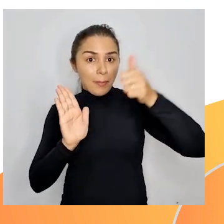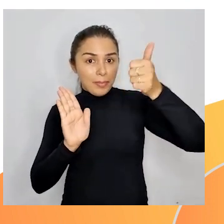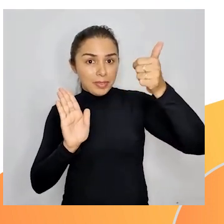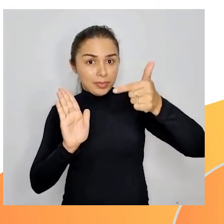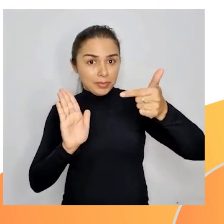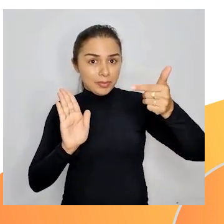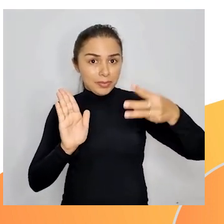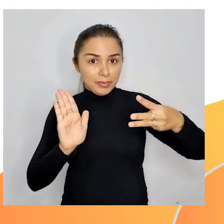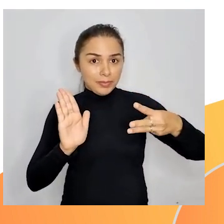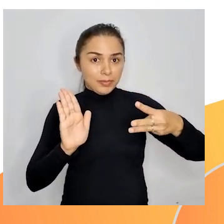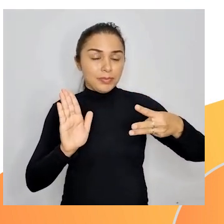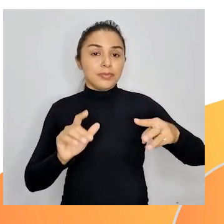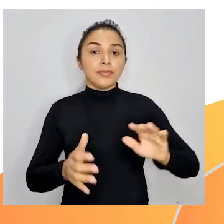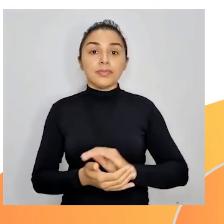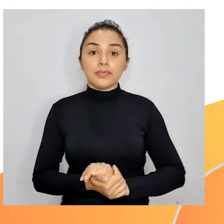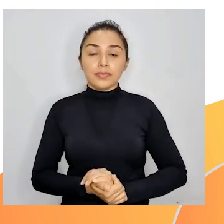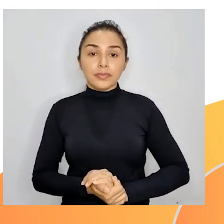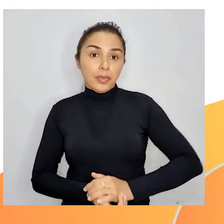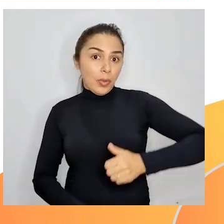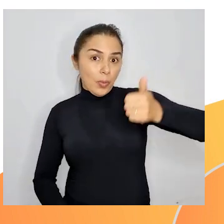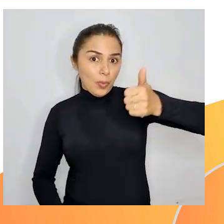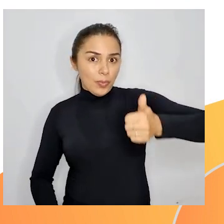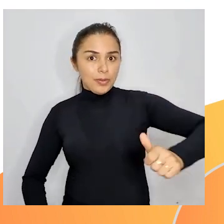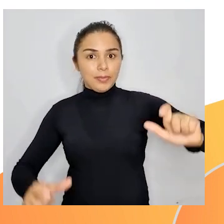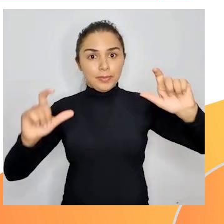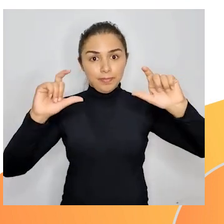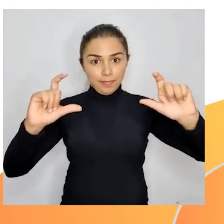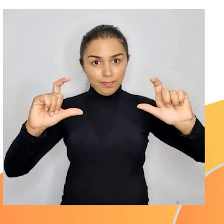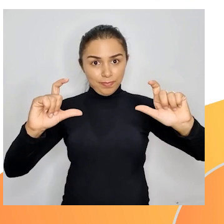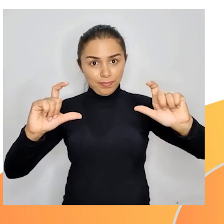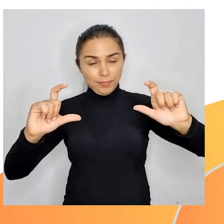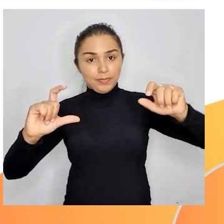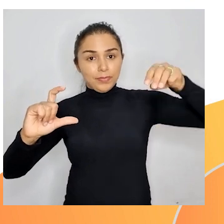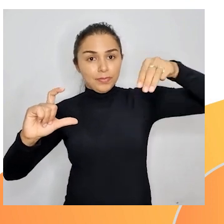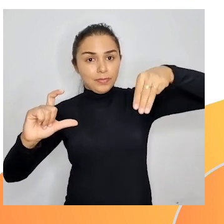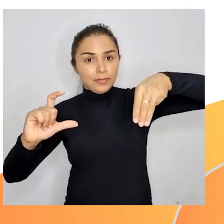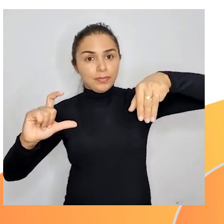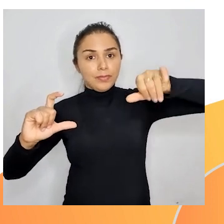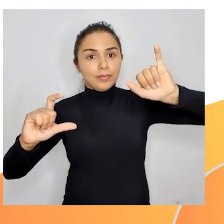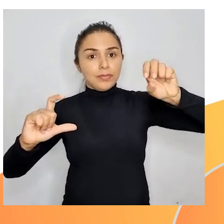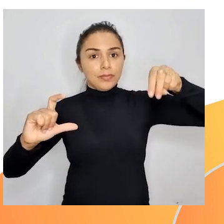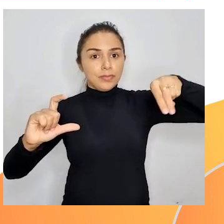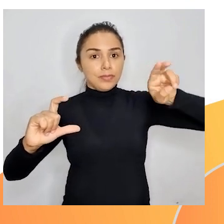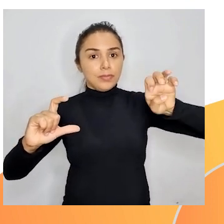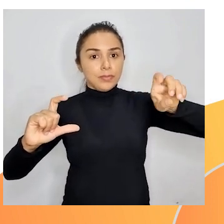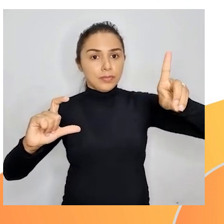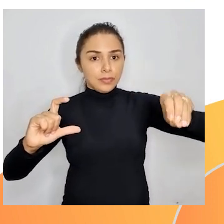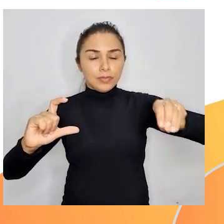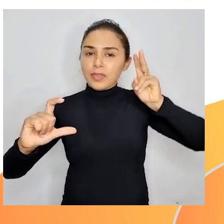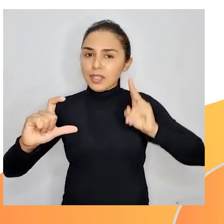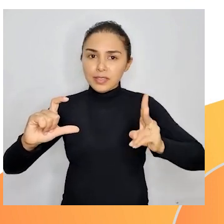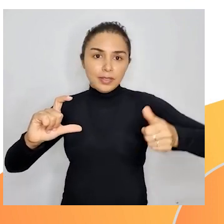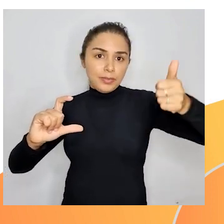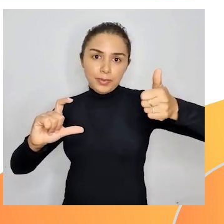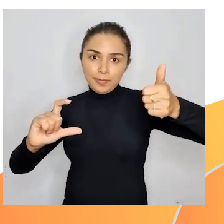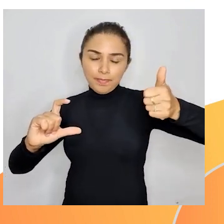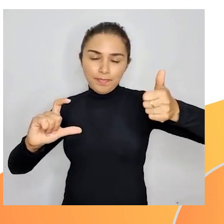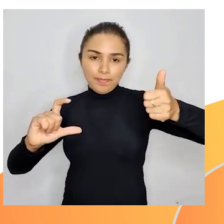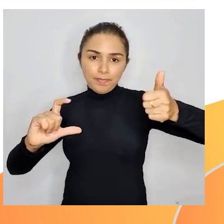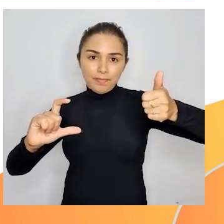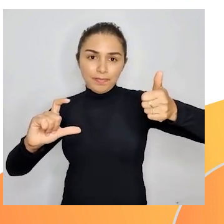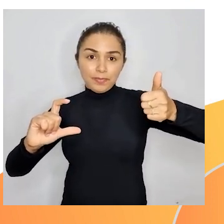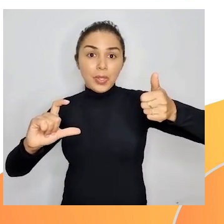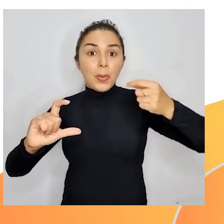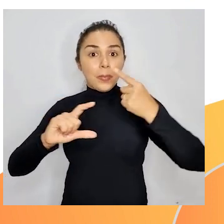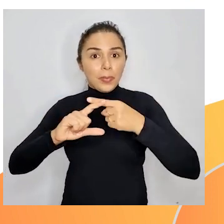o minuendo, ele sempre vai ficar no primeiro termo. Ele é sempre o primeiro termo. É ele que vai perder